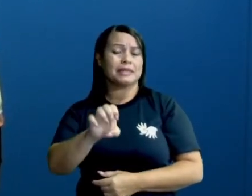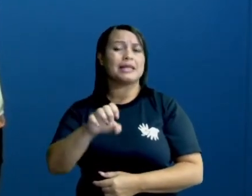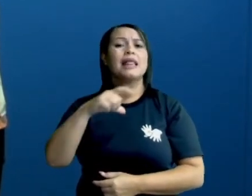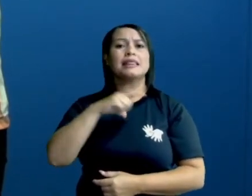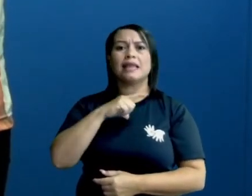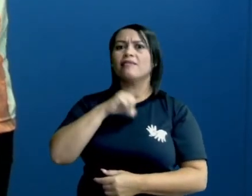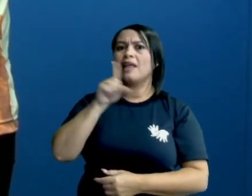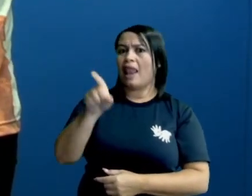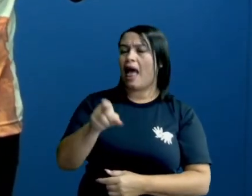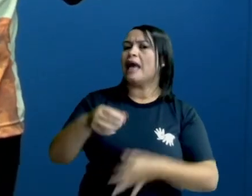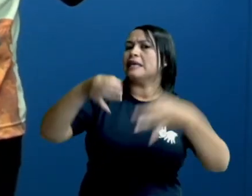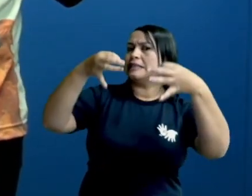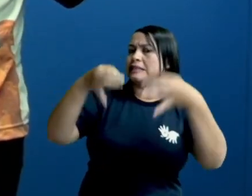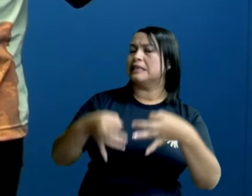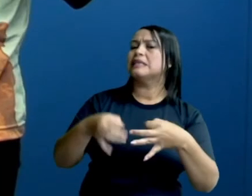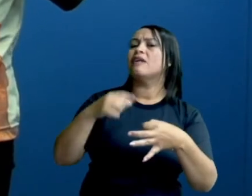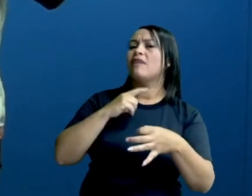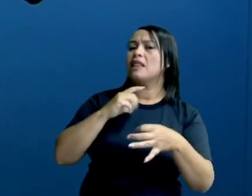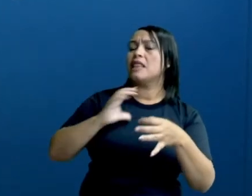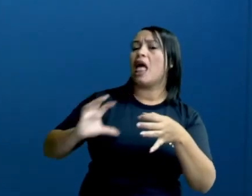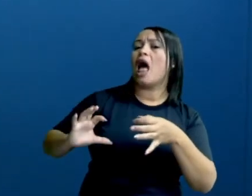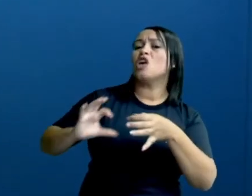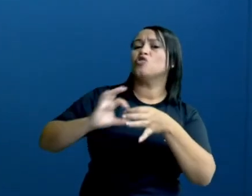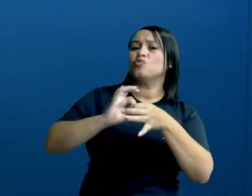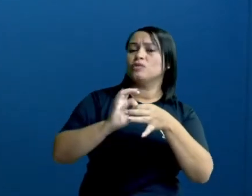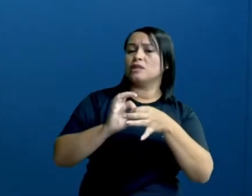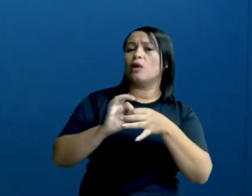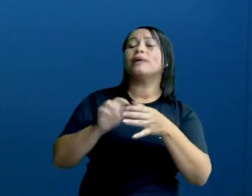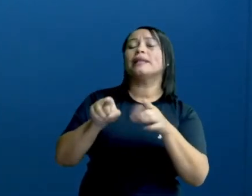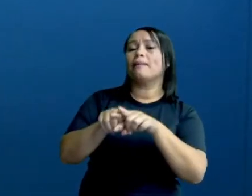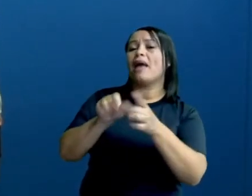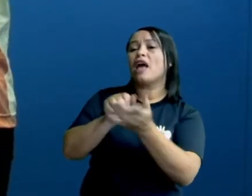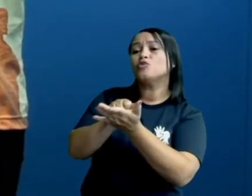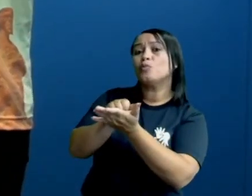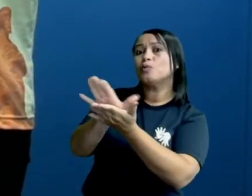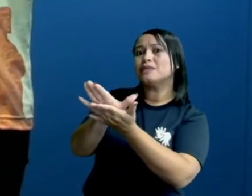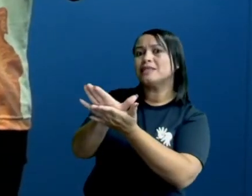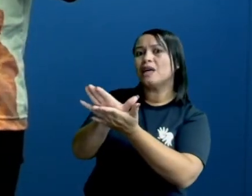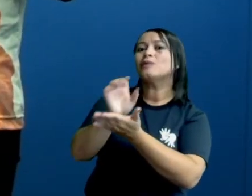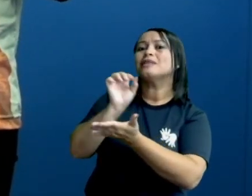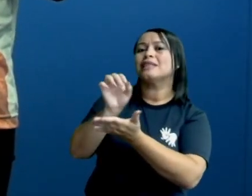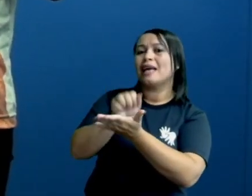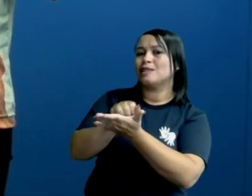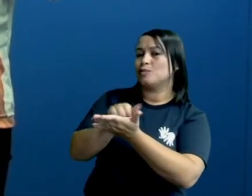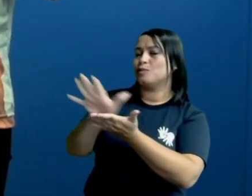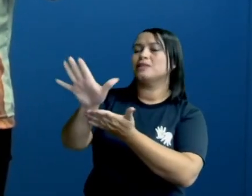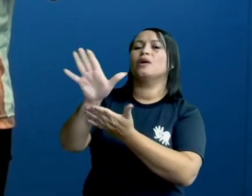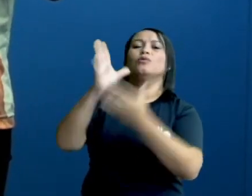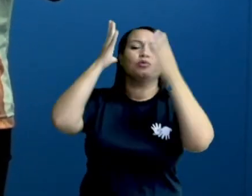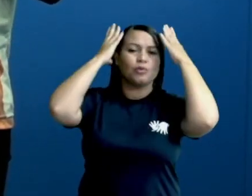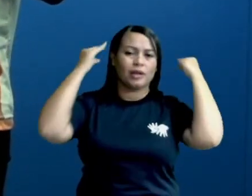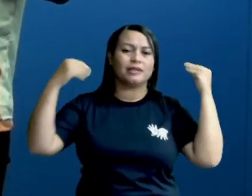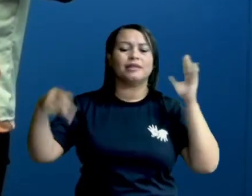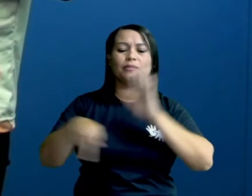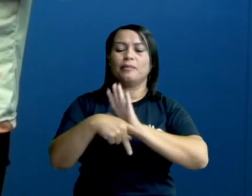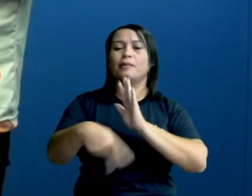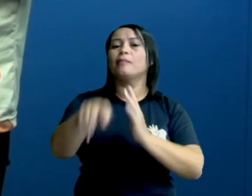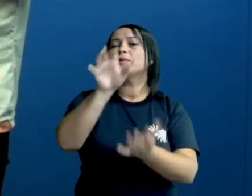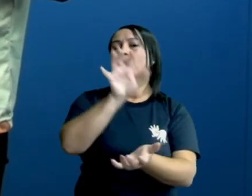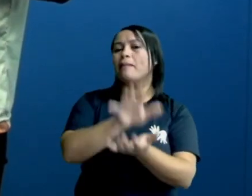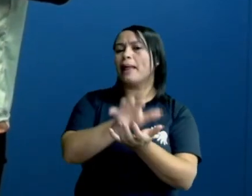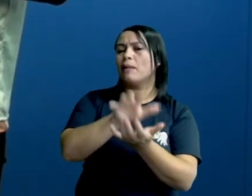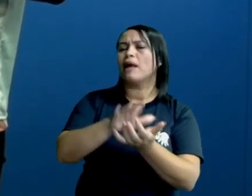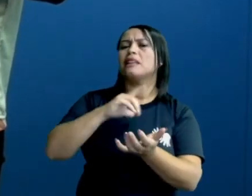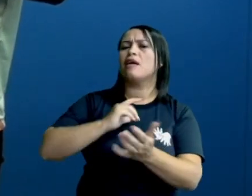definir essa expulsão aí dos holandeses daqui de Pernambuco, certo? Mas todo